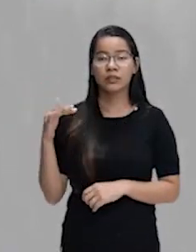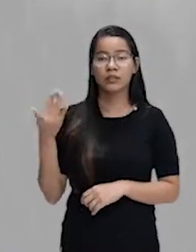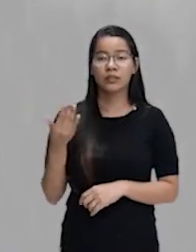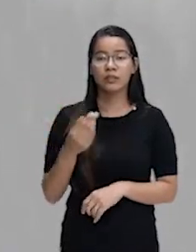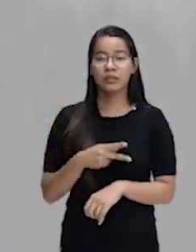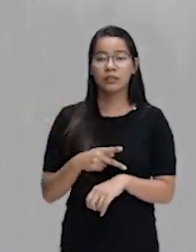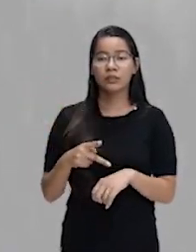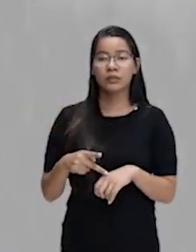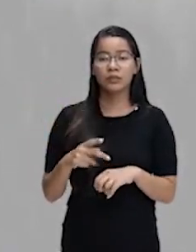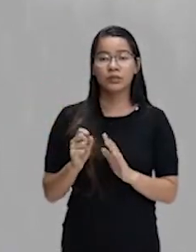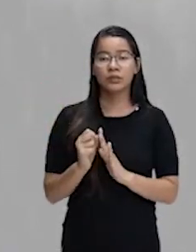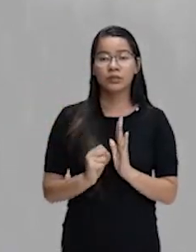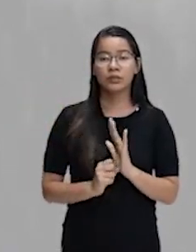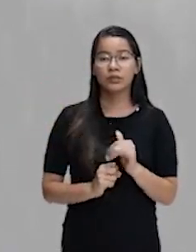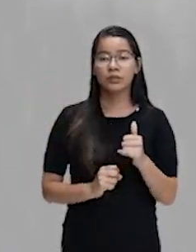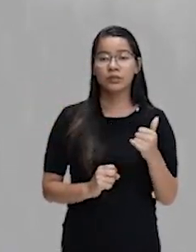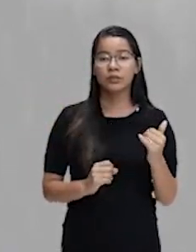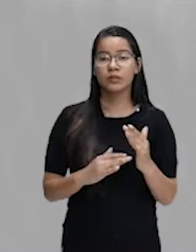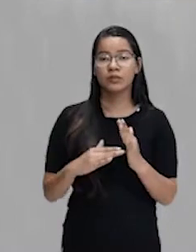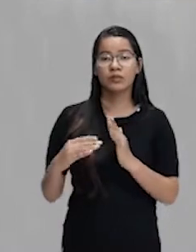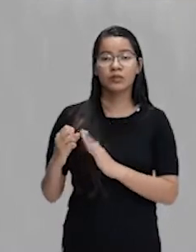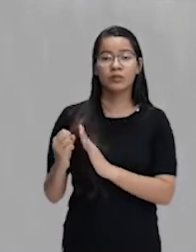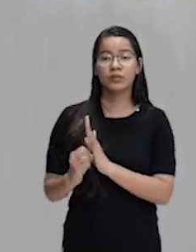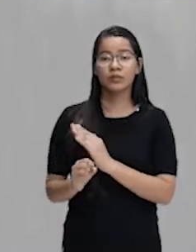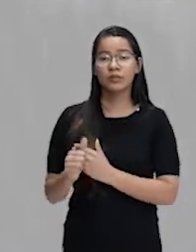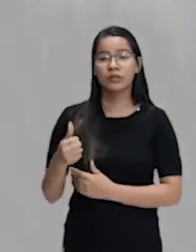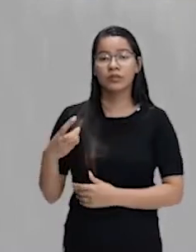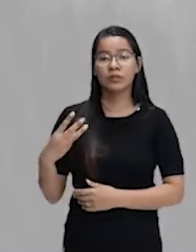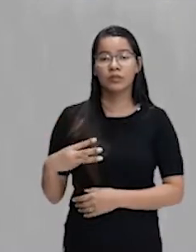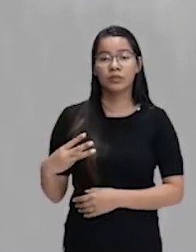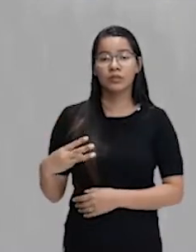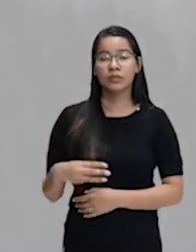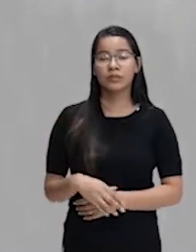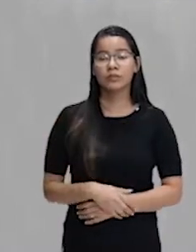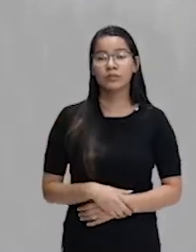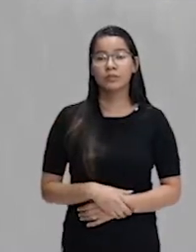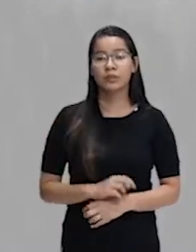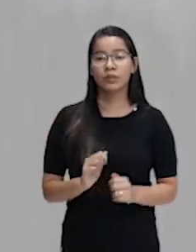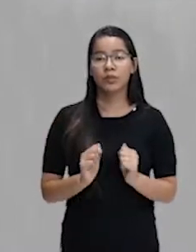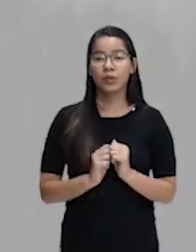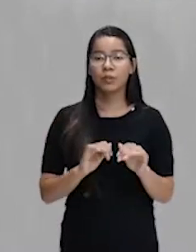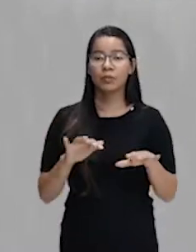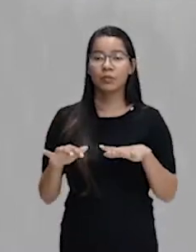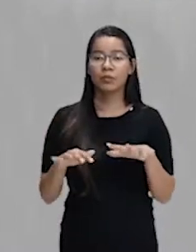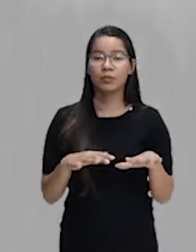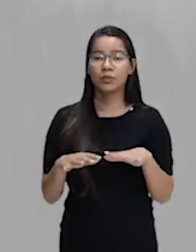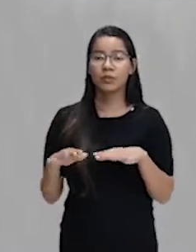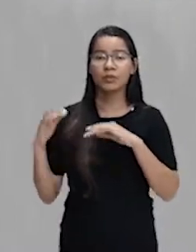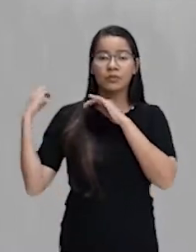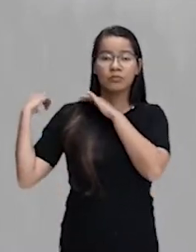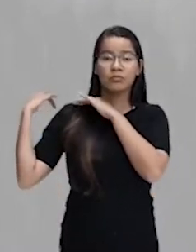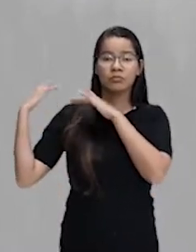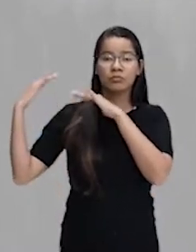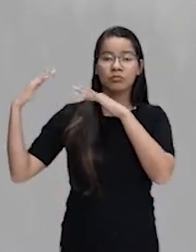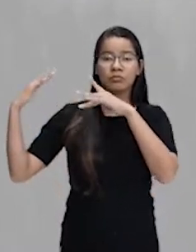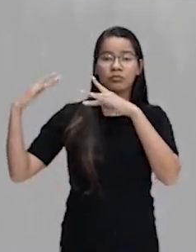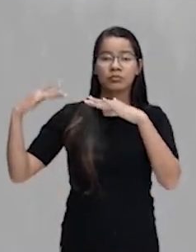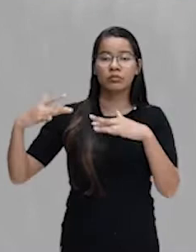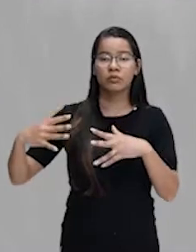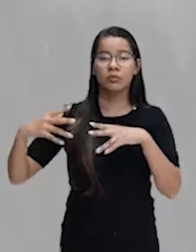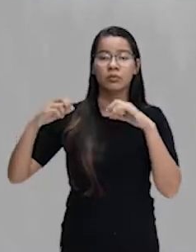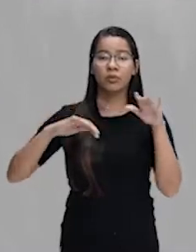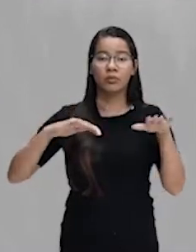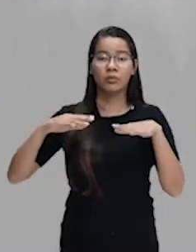período aqui, do século XI ao século XIII, na Baixa Idade Média. O movimento cruzadista, um movimento importante para